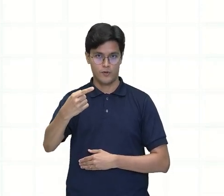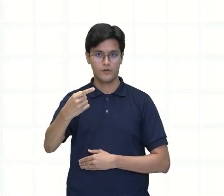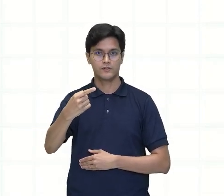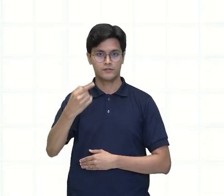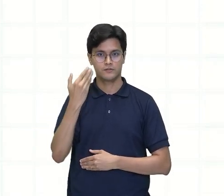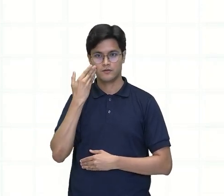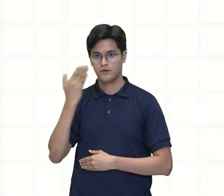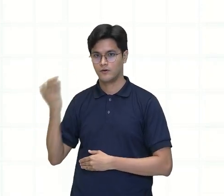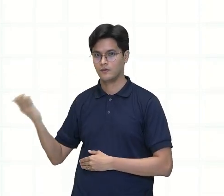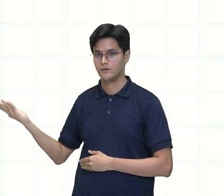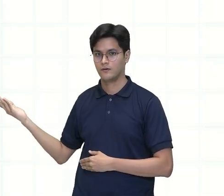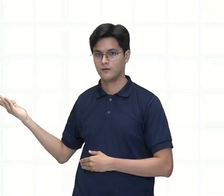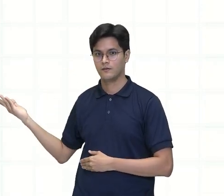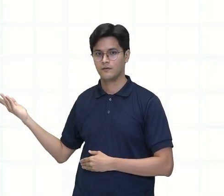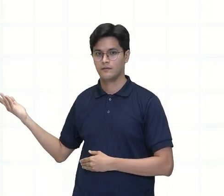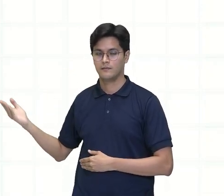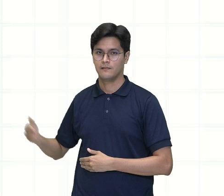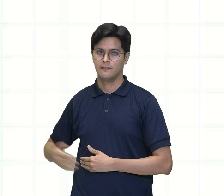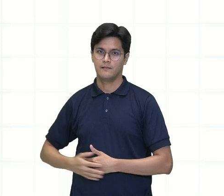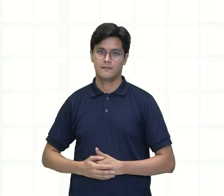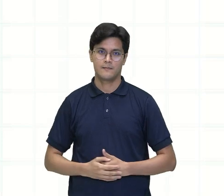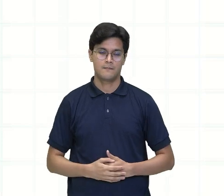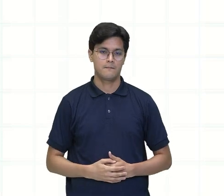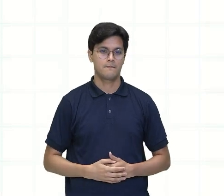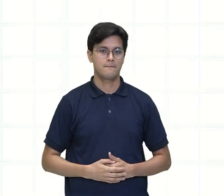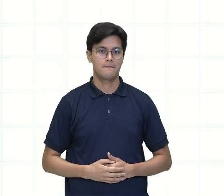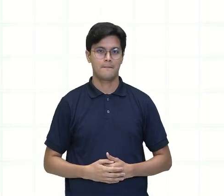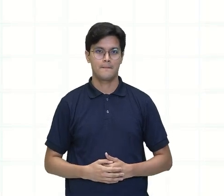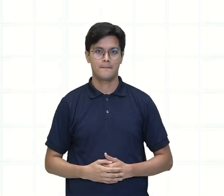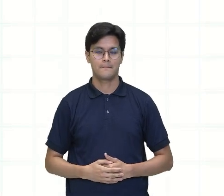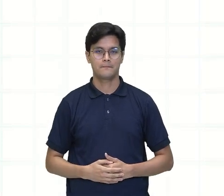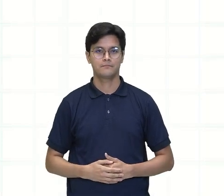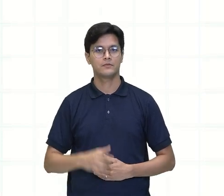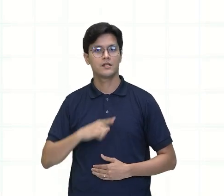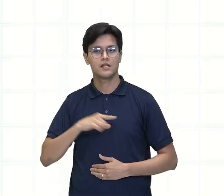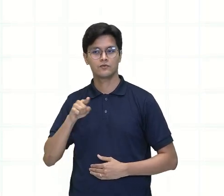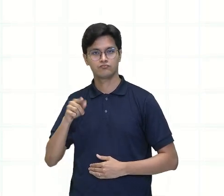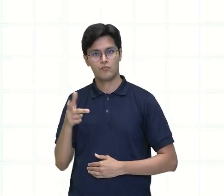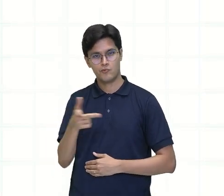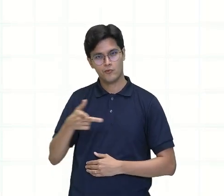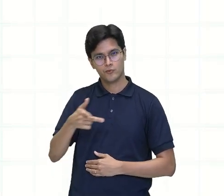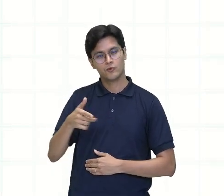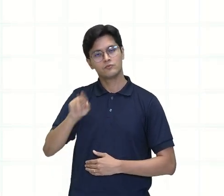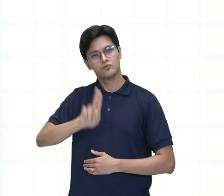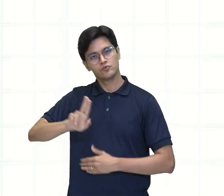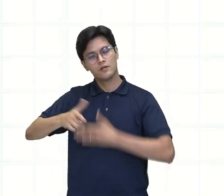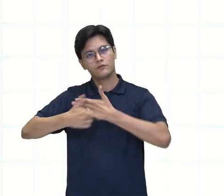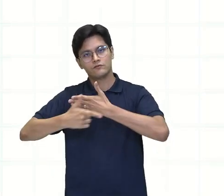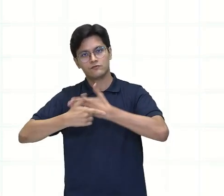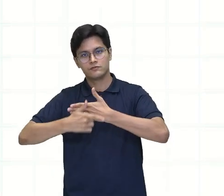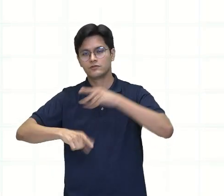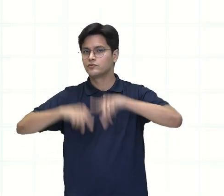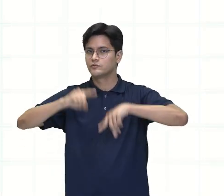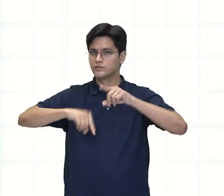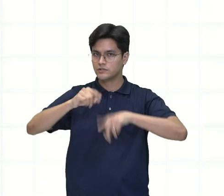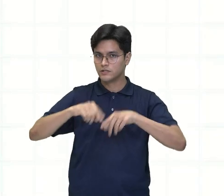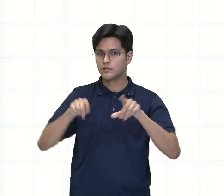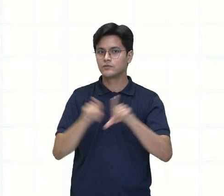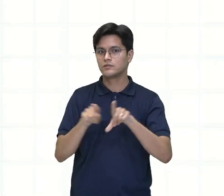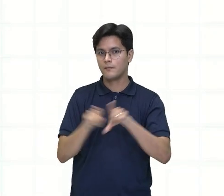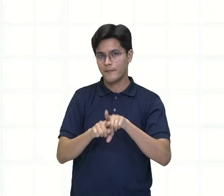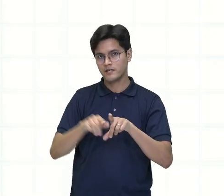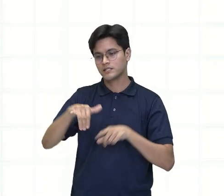Próximo pronome com função de objeto, né, que corresponde ao sujeito you, é a mesma palavra que é you, tá